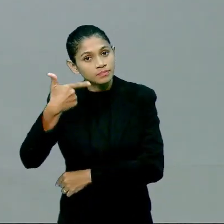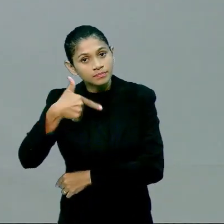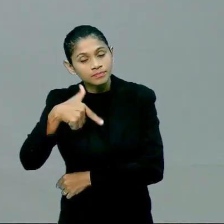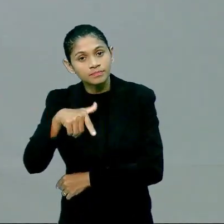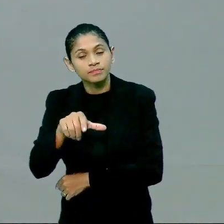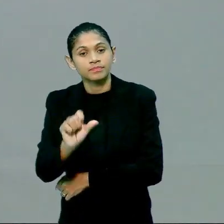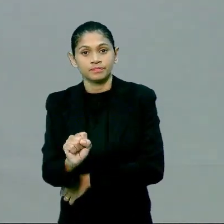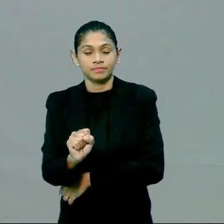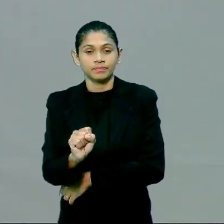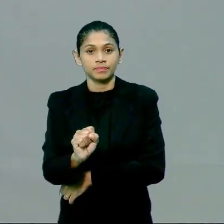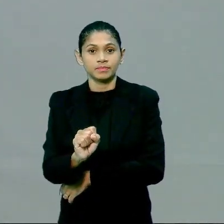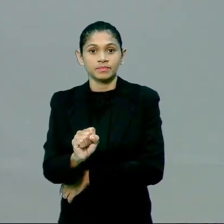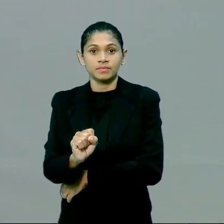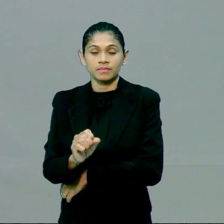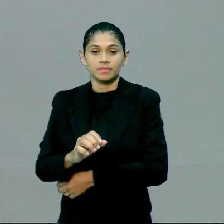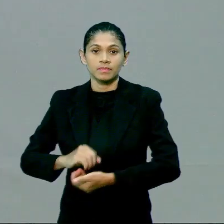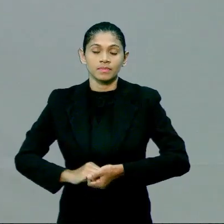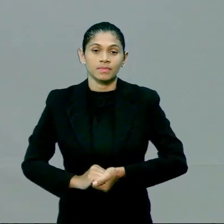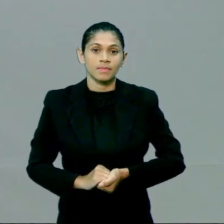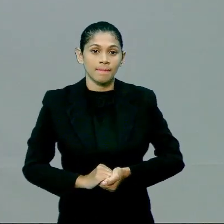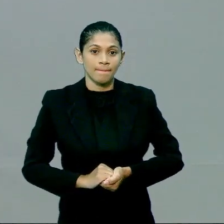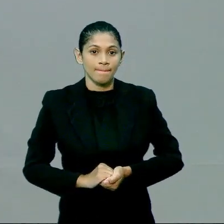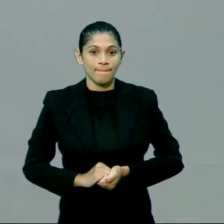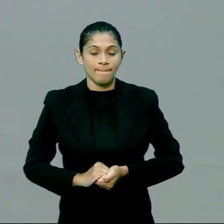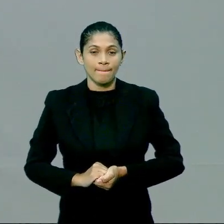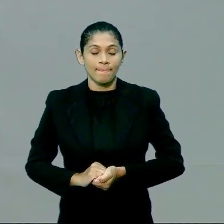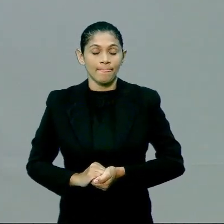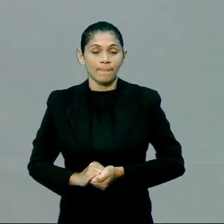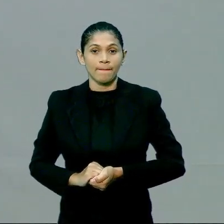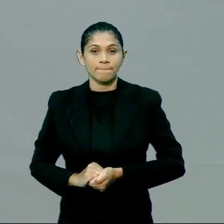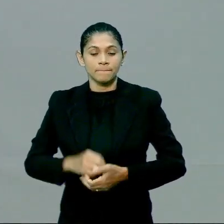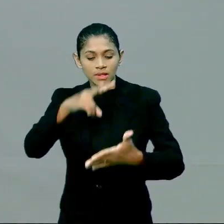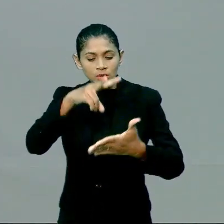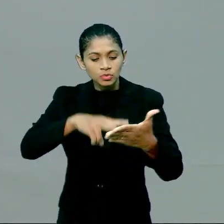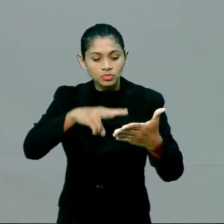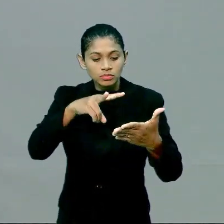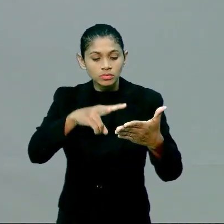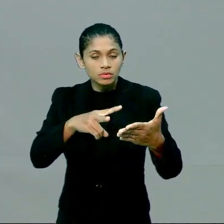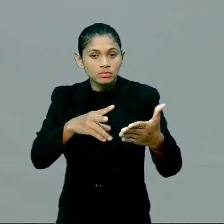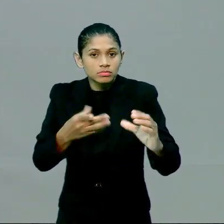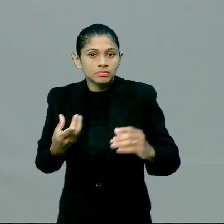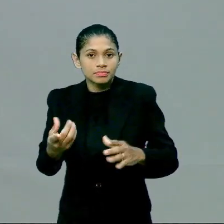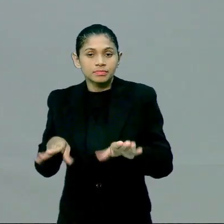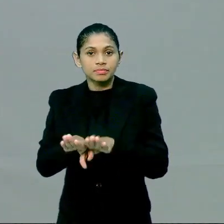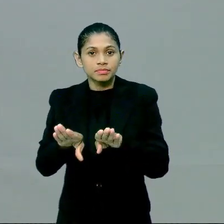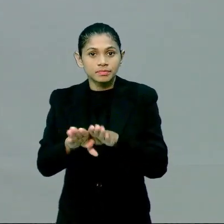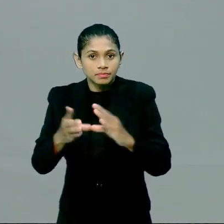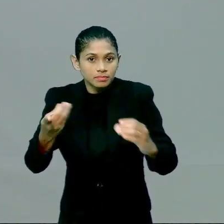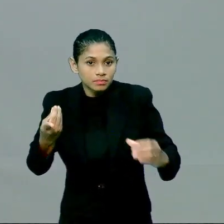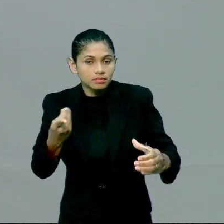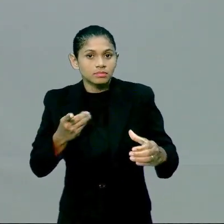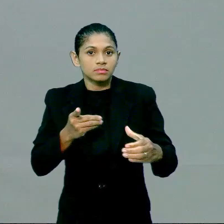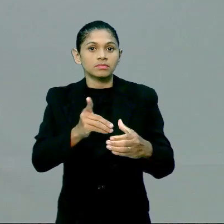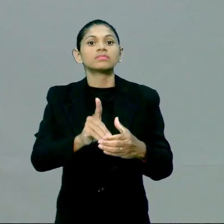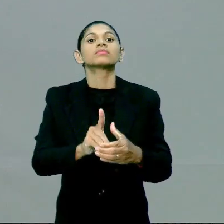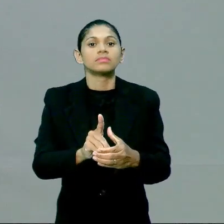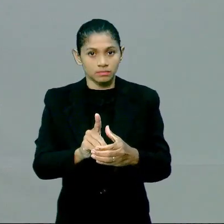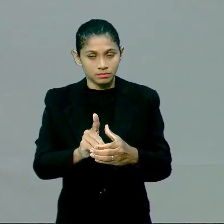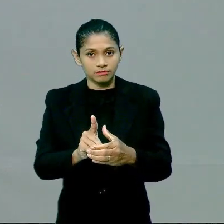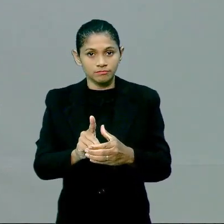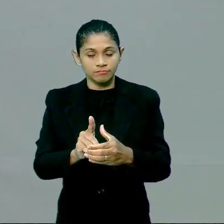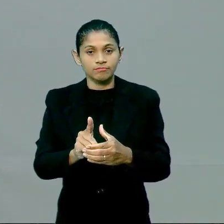despertar um sentimento ali no leitor, tá? Para que ele também se introduza nesse processo, nesse entendimento